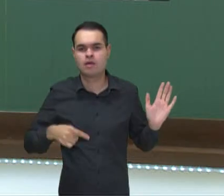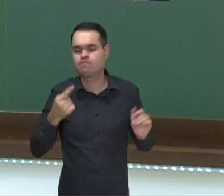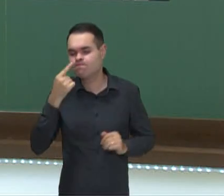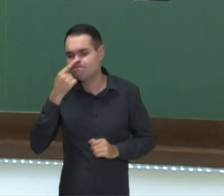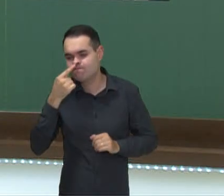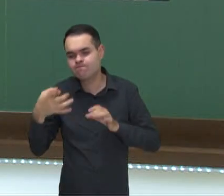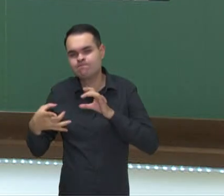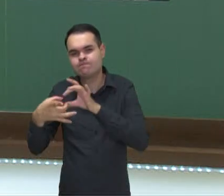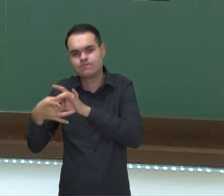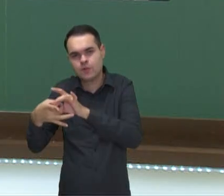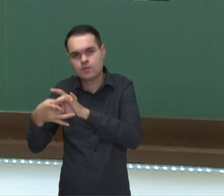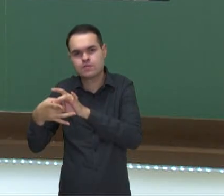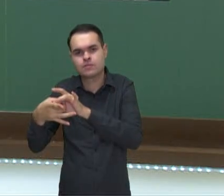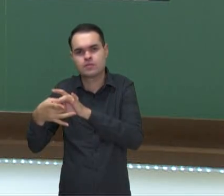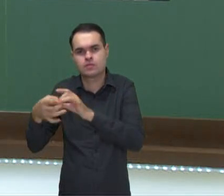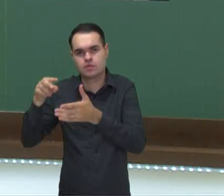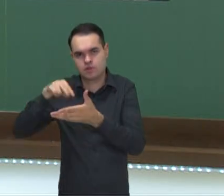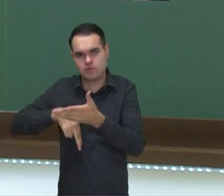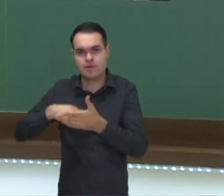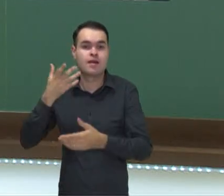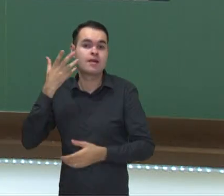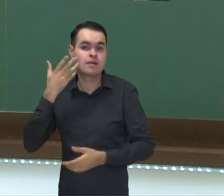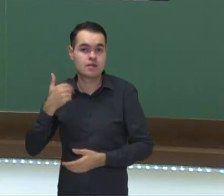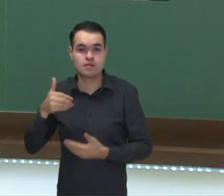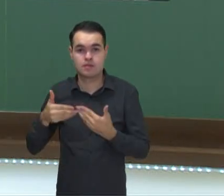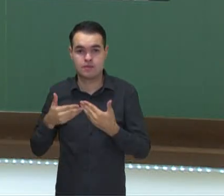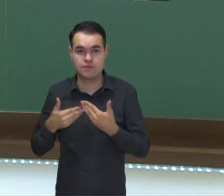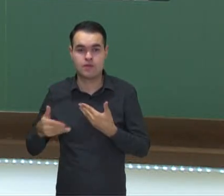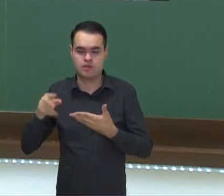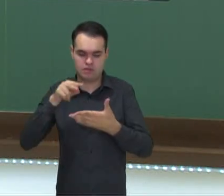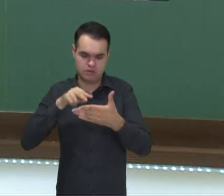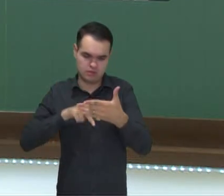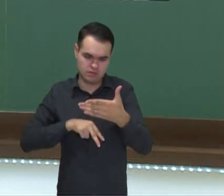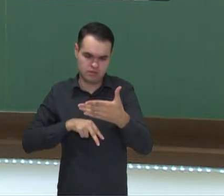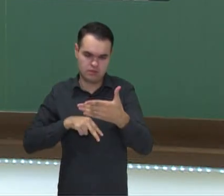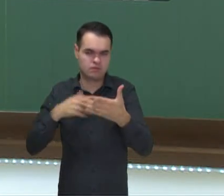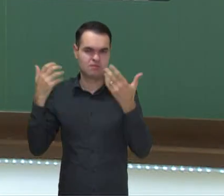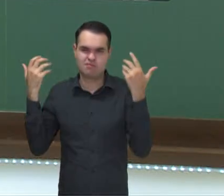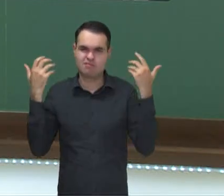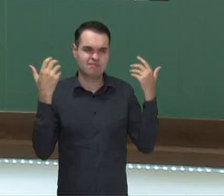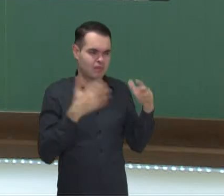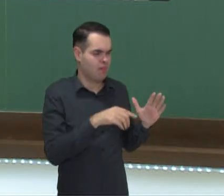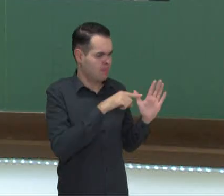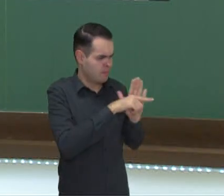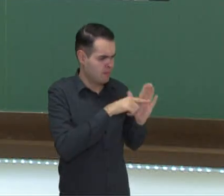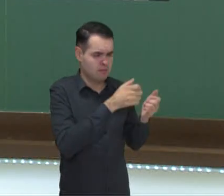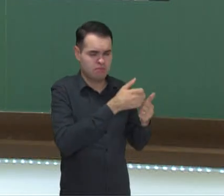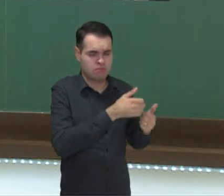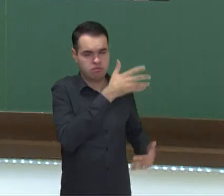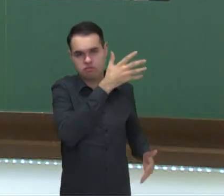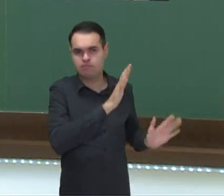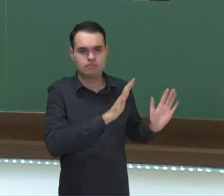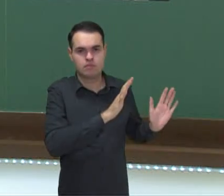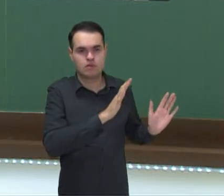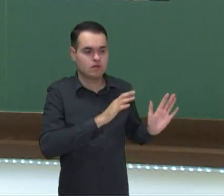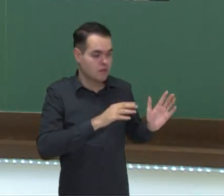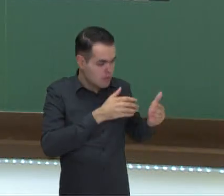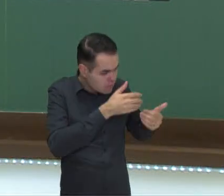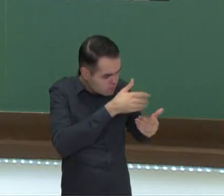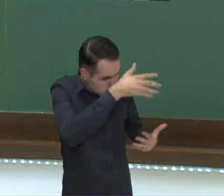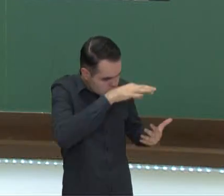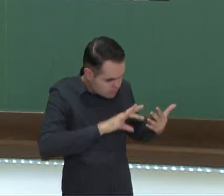do leitor. As crianças que iriam ler, que vão ler esse texto, elas não querem saber da pesquisa em si, elas querem saber o